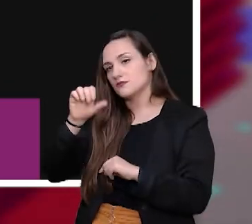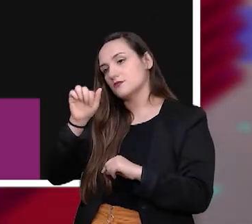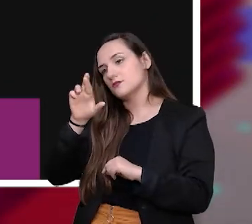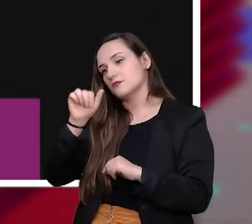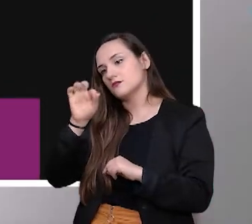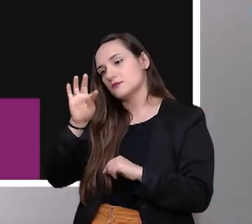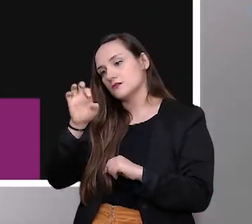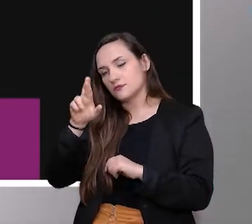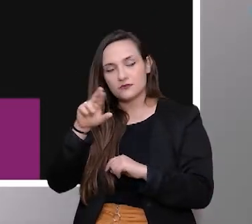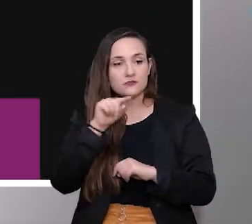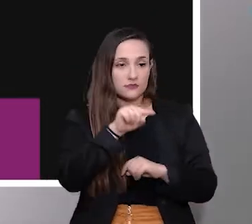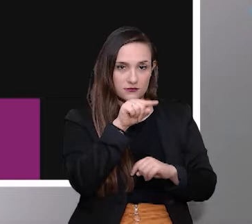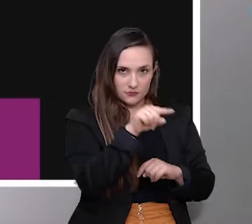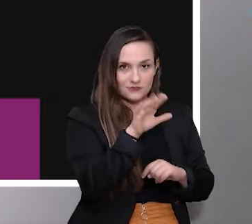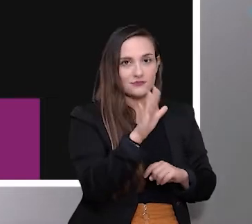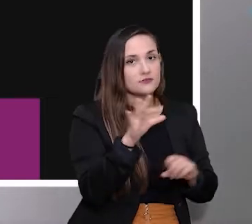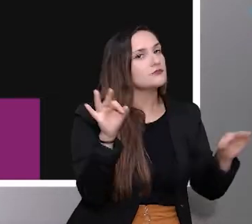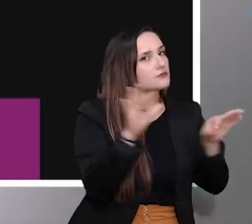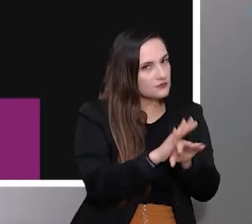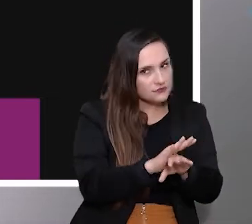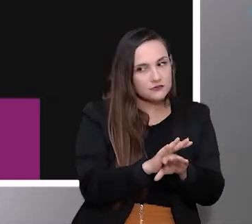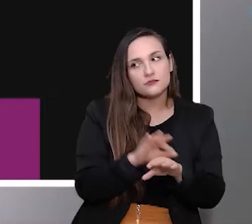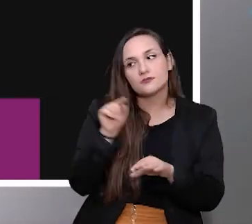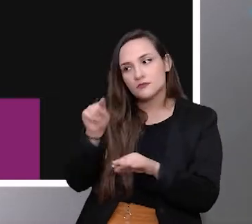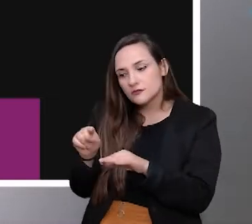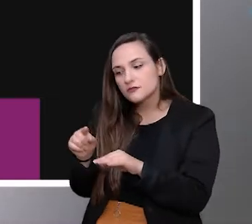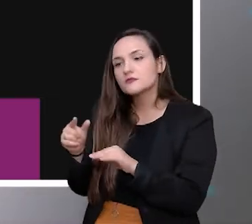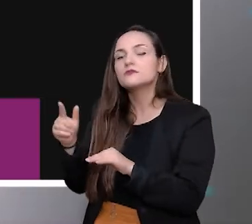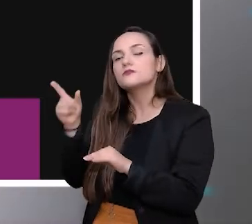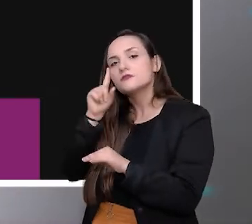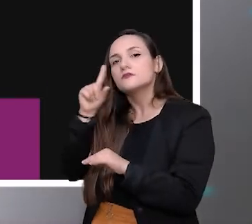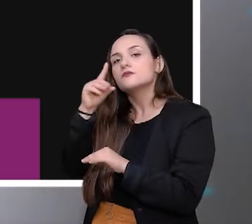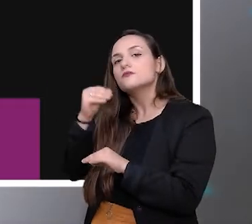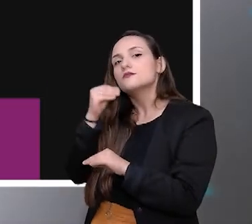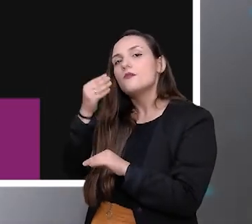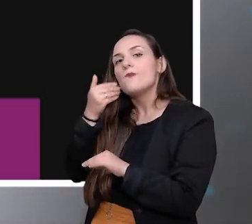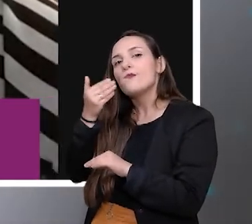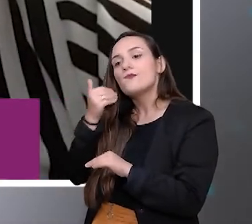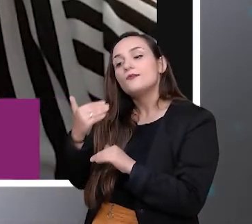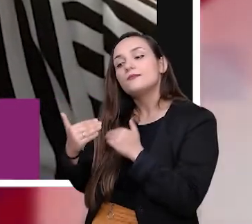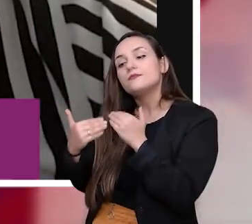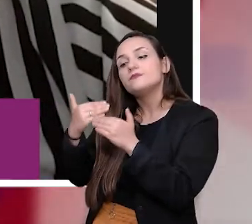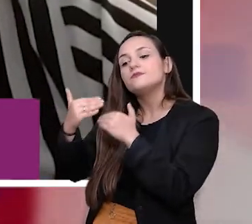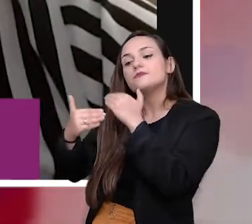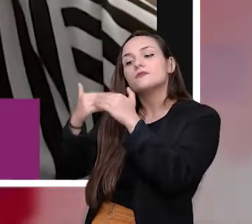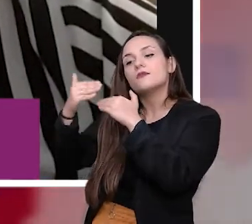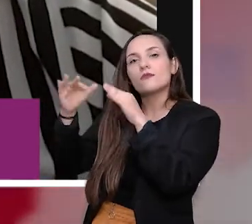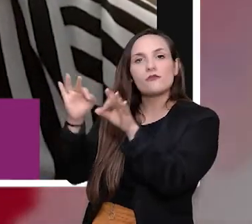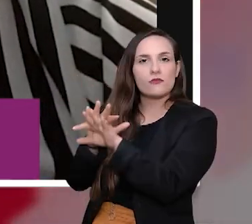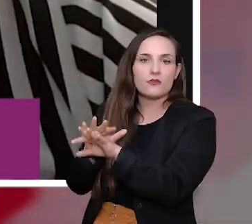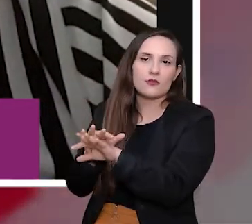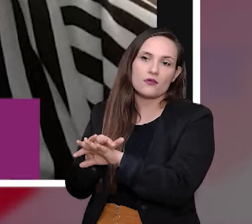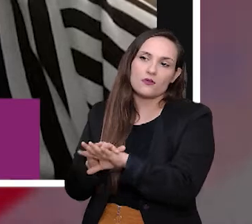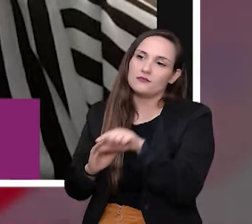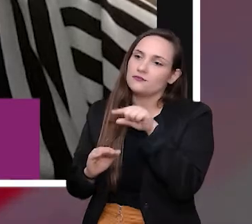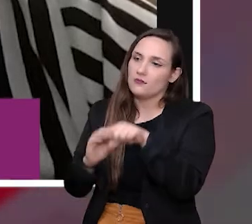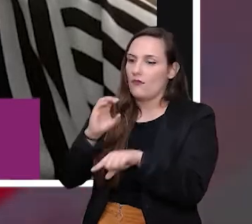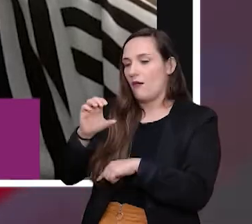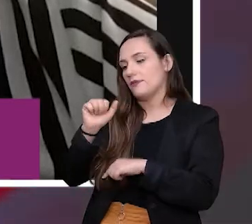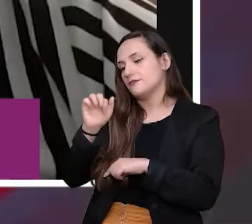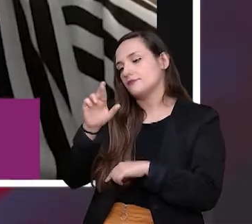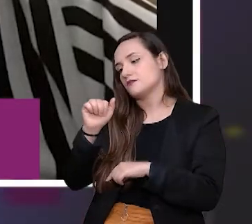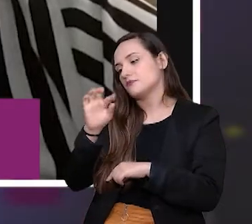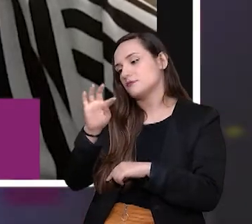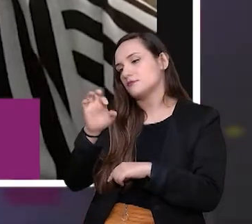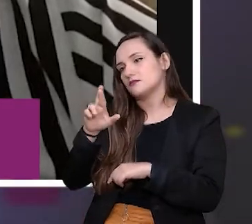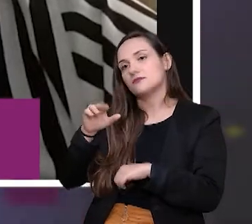E caráter é tudo aquilo que é formado, que é forjado na convivência com o outro. Então, por isso, eu acredito que o caráter tem um